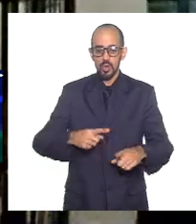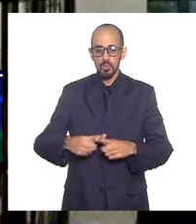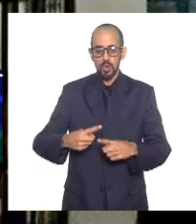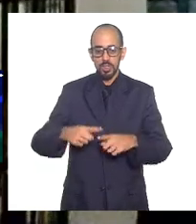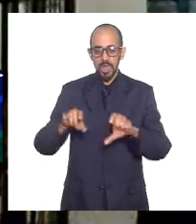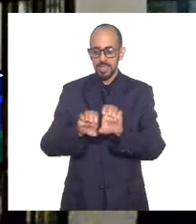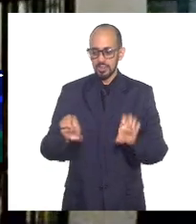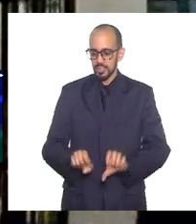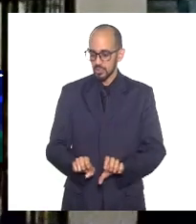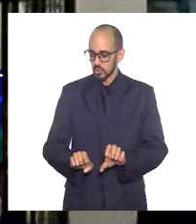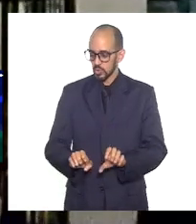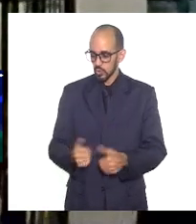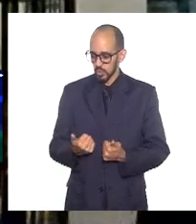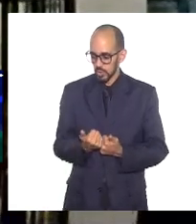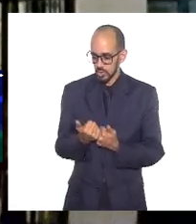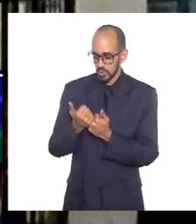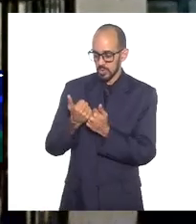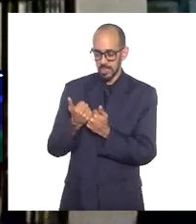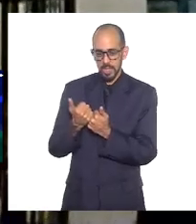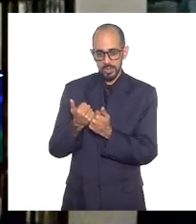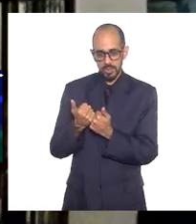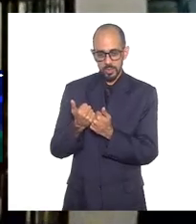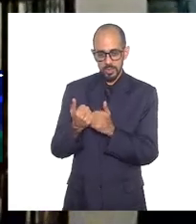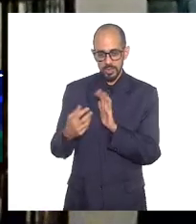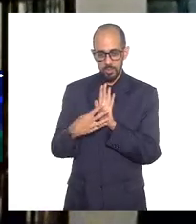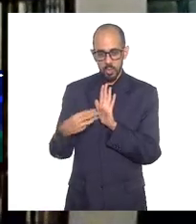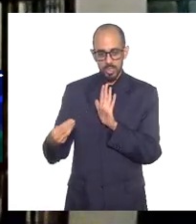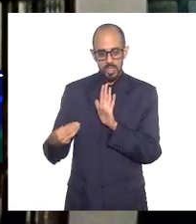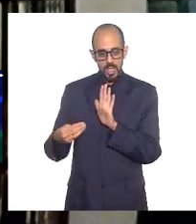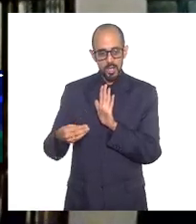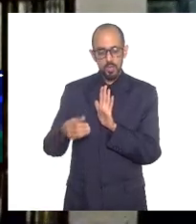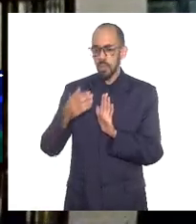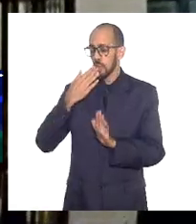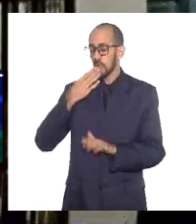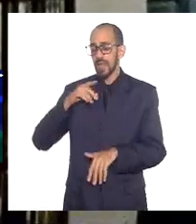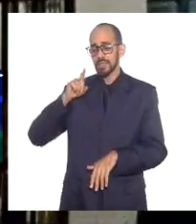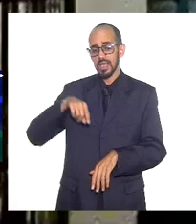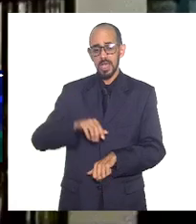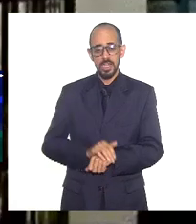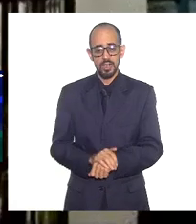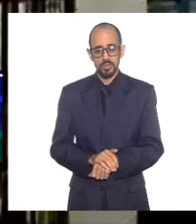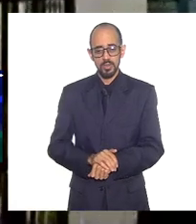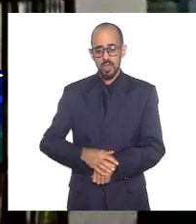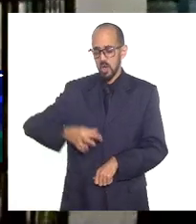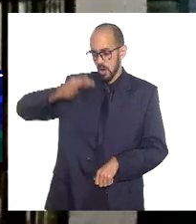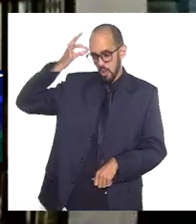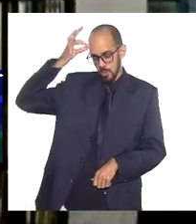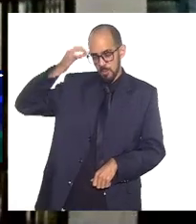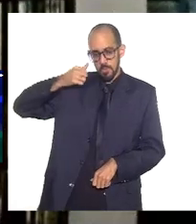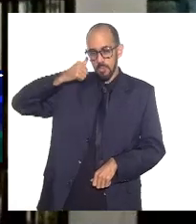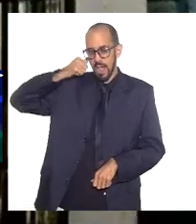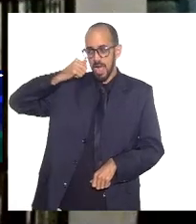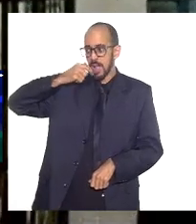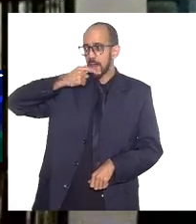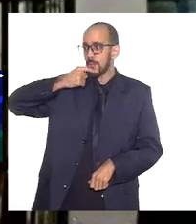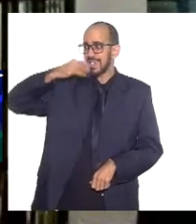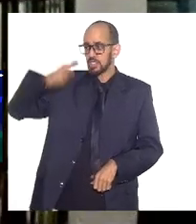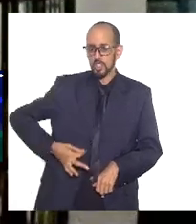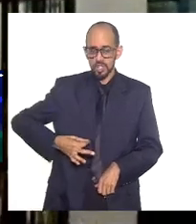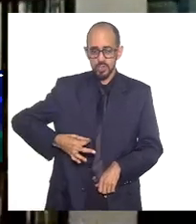sustentaram essa matriz, quais eram eles? O machismo,